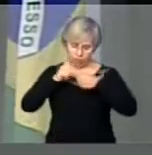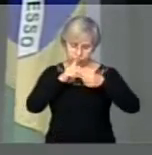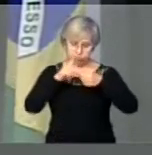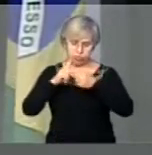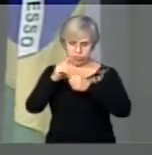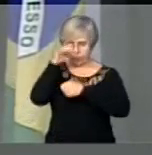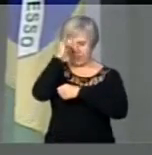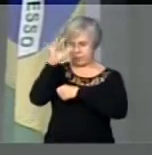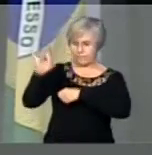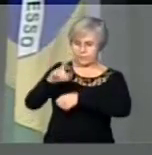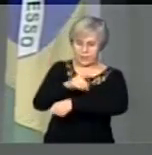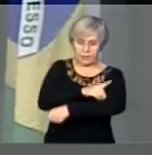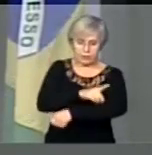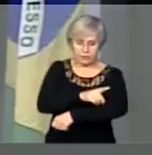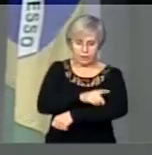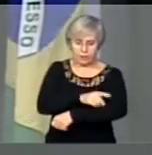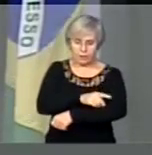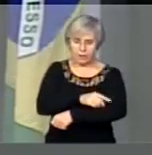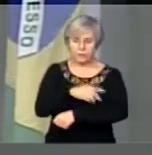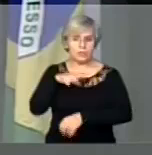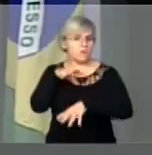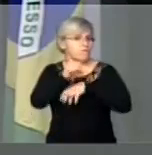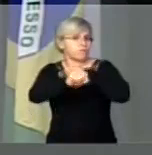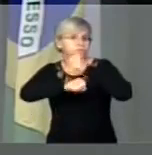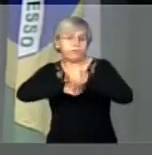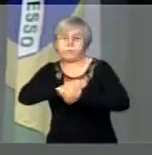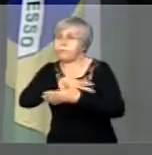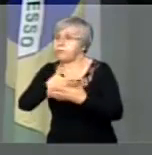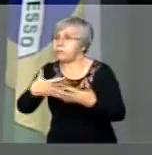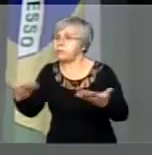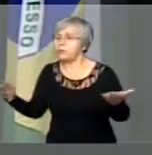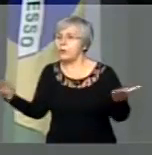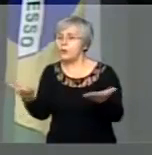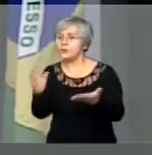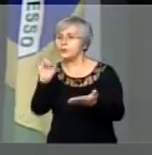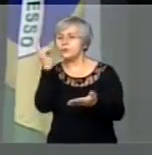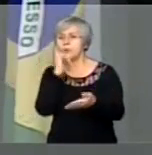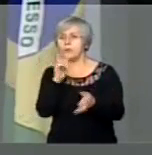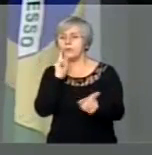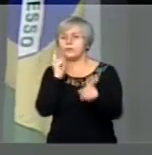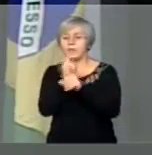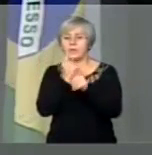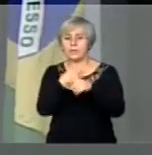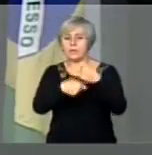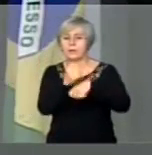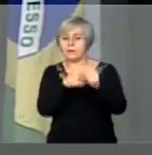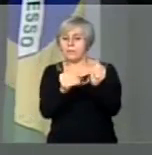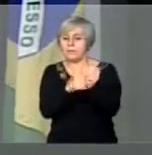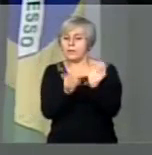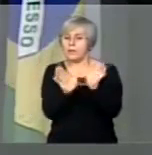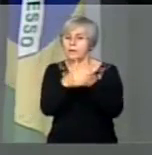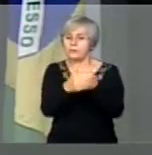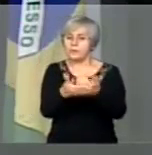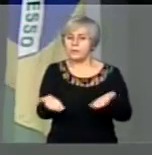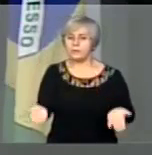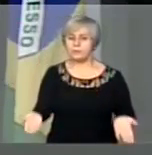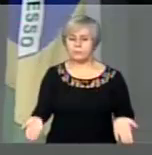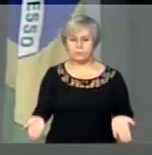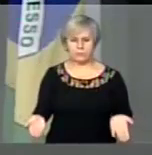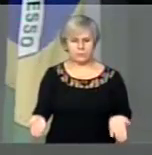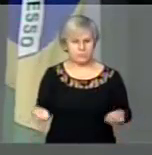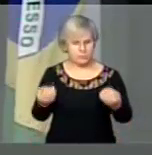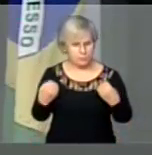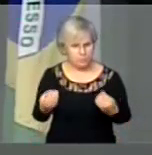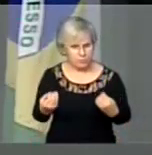uma corrida e repelente hoje só se encontra no mercado negro com ágio. Será que nós não deveríamos